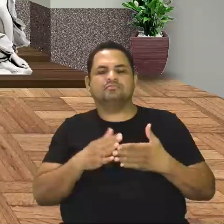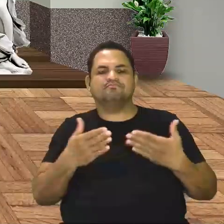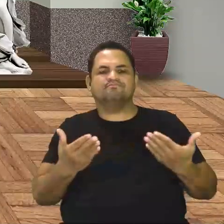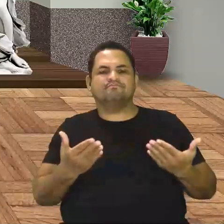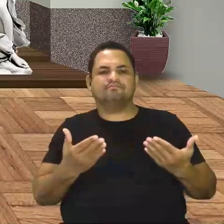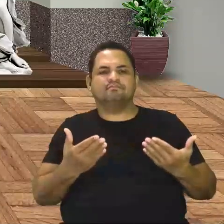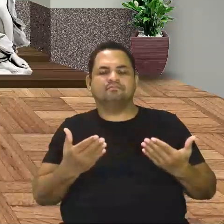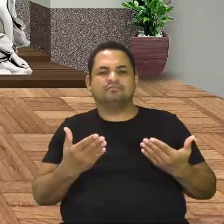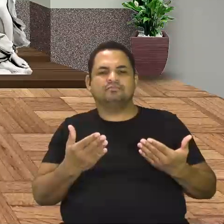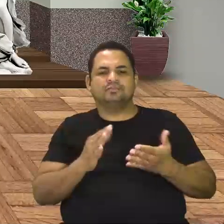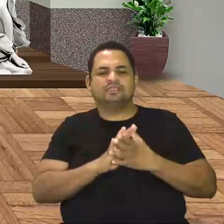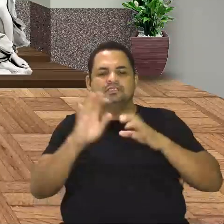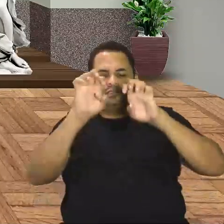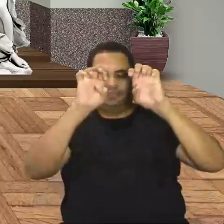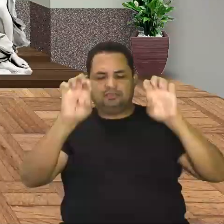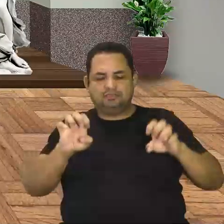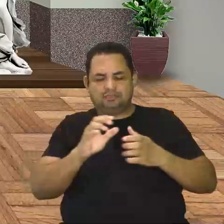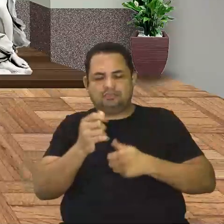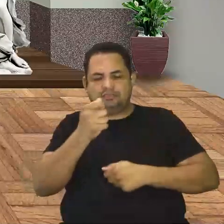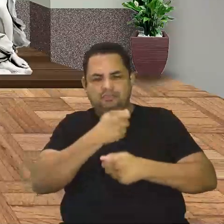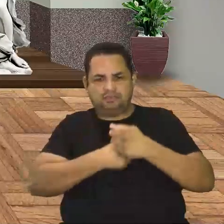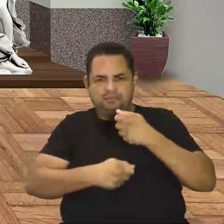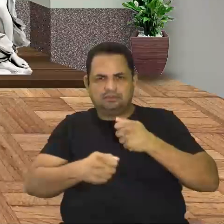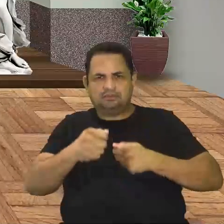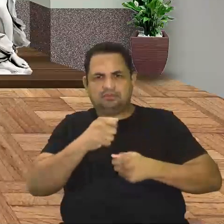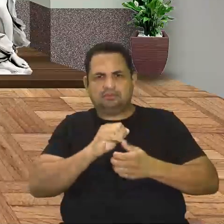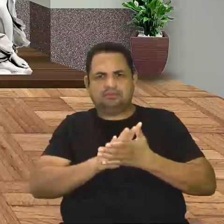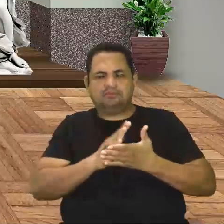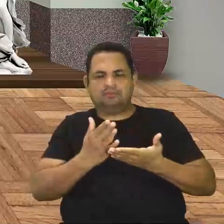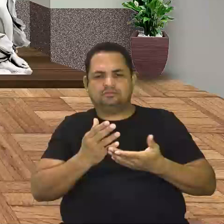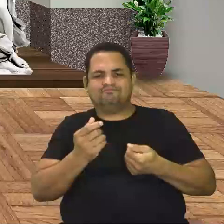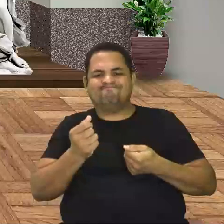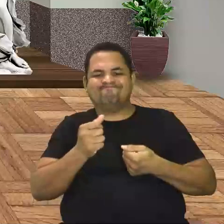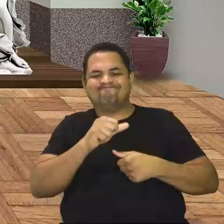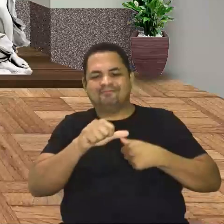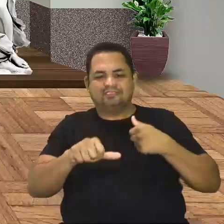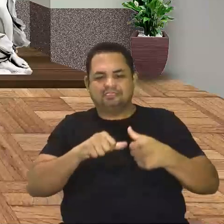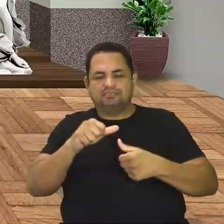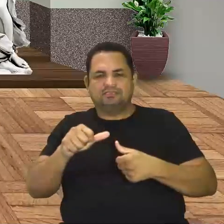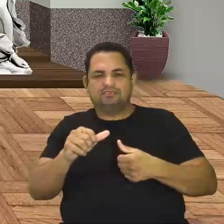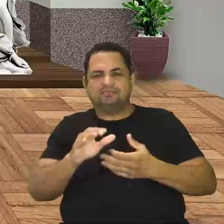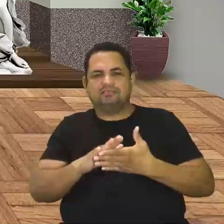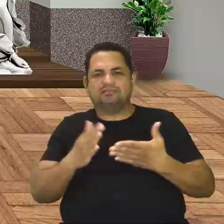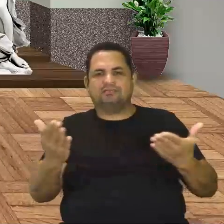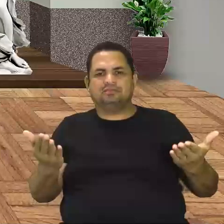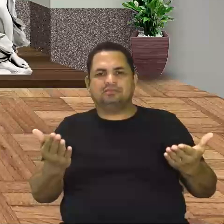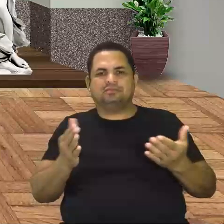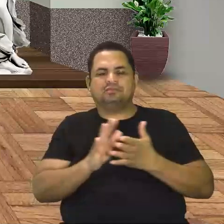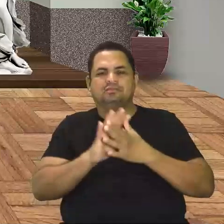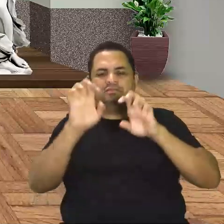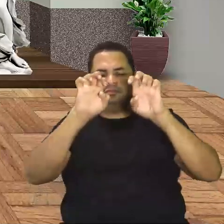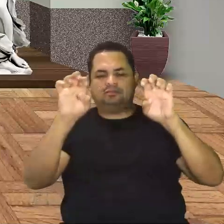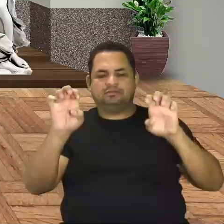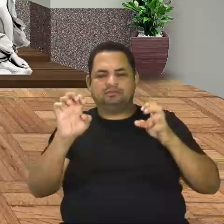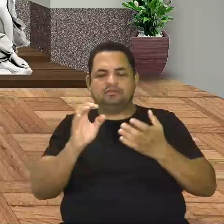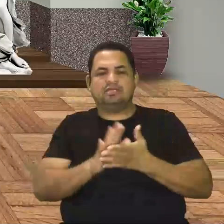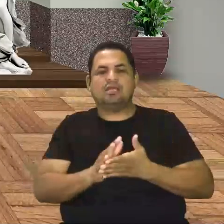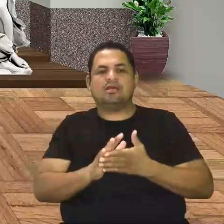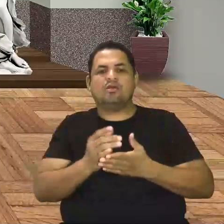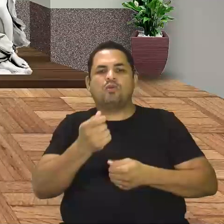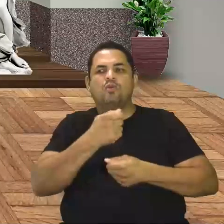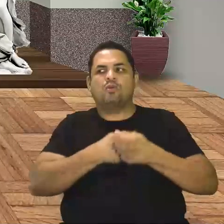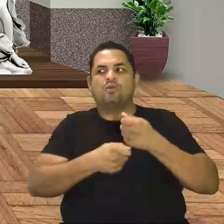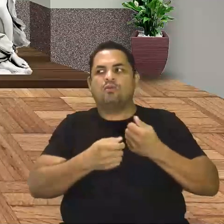essa estrutura econômica haja uma modificação e a crise econômica acabe.